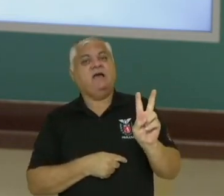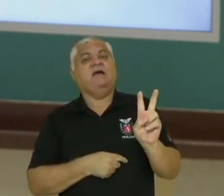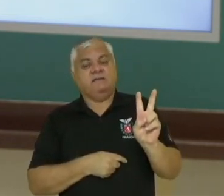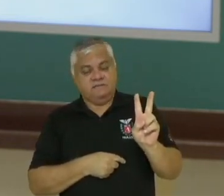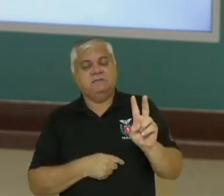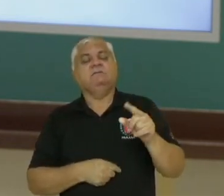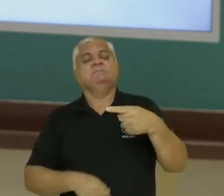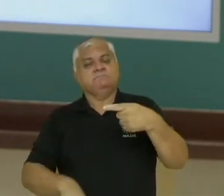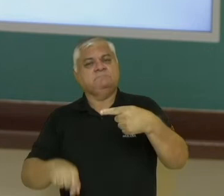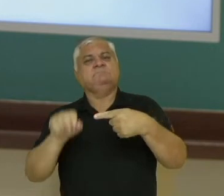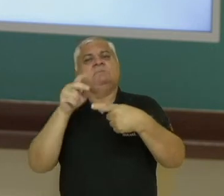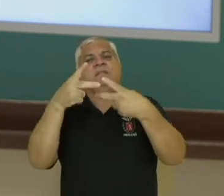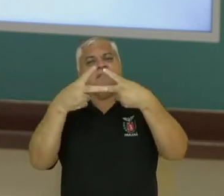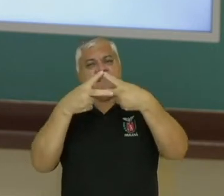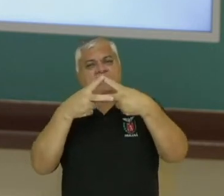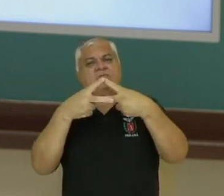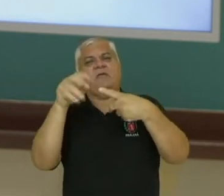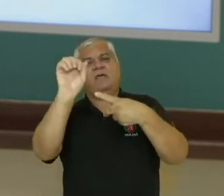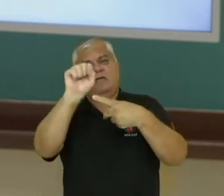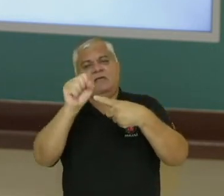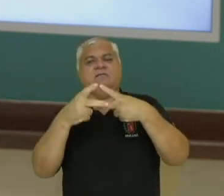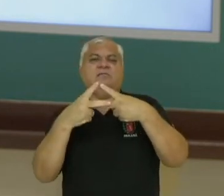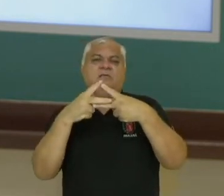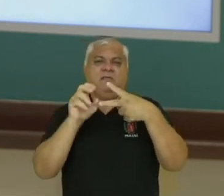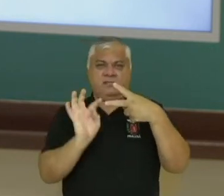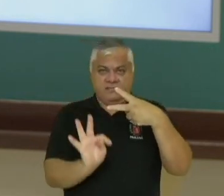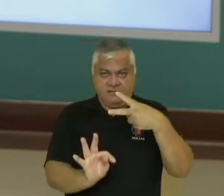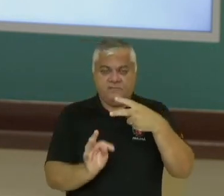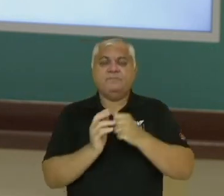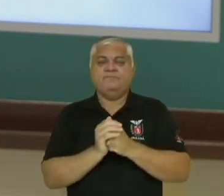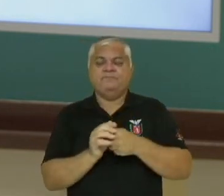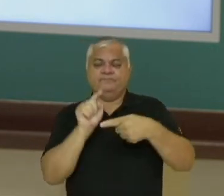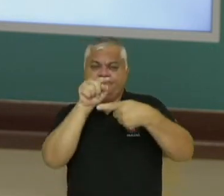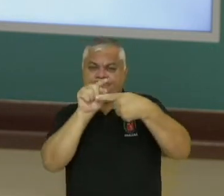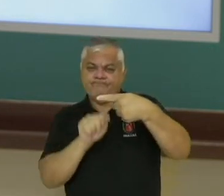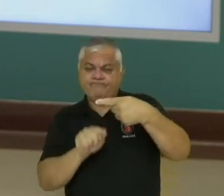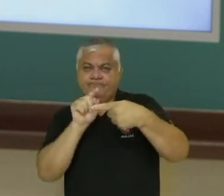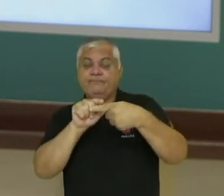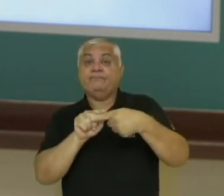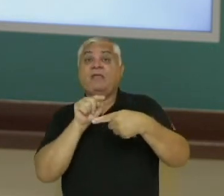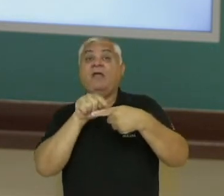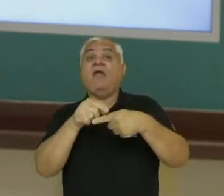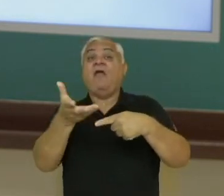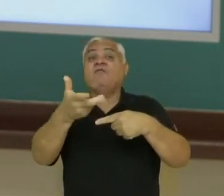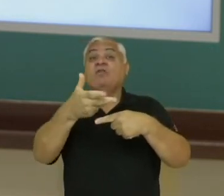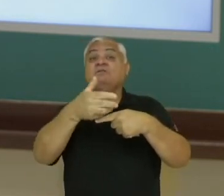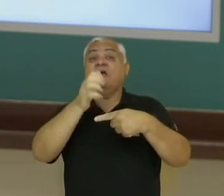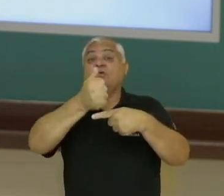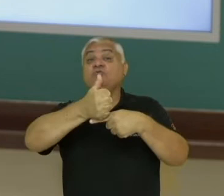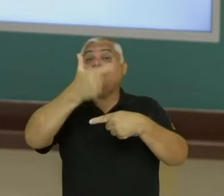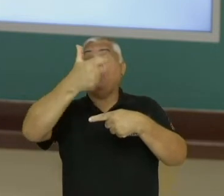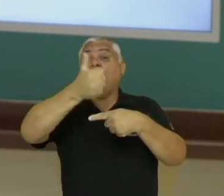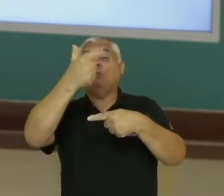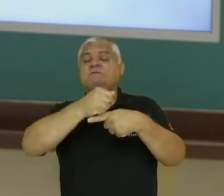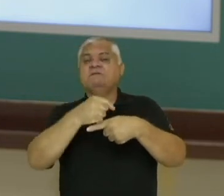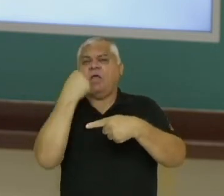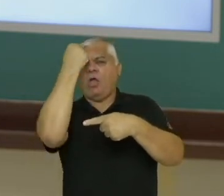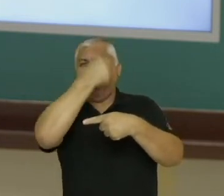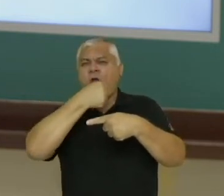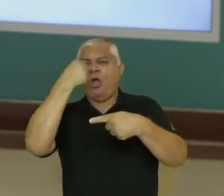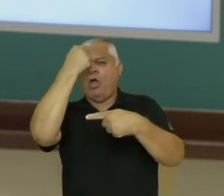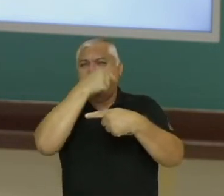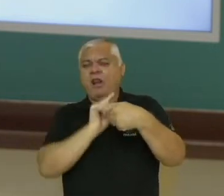sobre ΔT, né? Então, você vai ter aqui que a velocidade média vai ser 12 dividido pelo tempo de 1h30. Ou